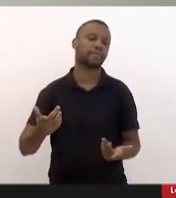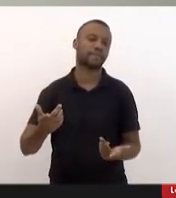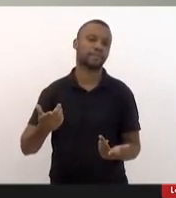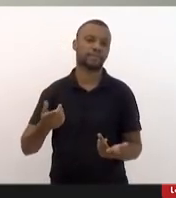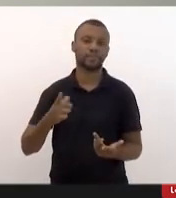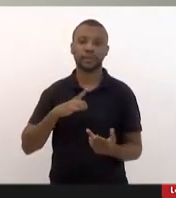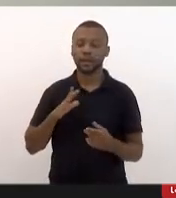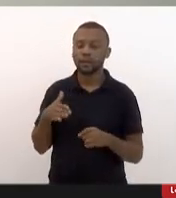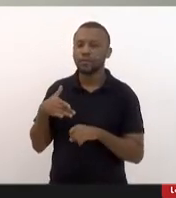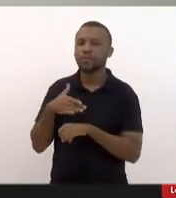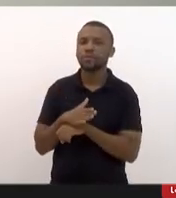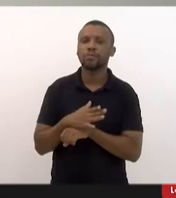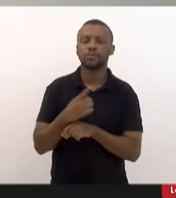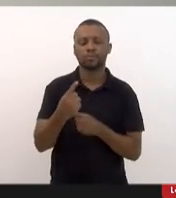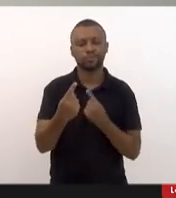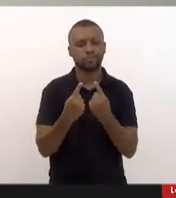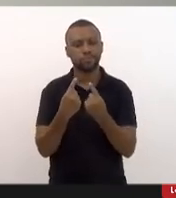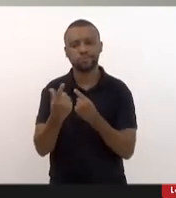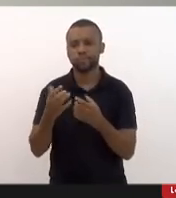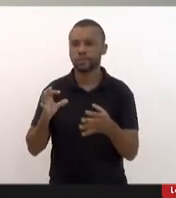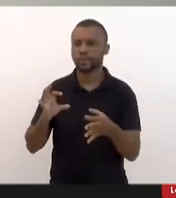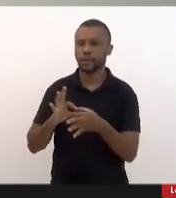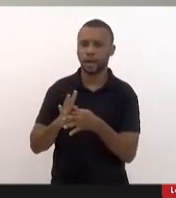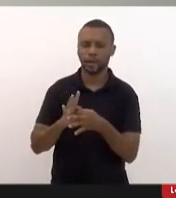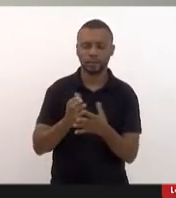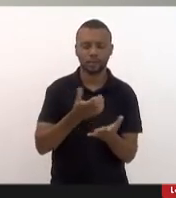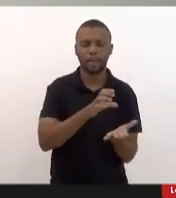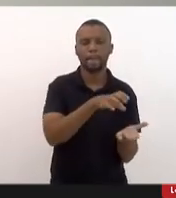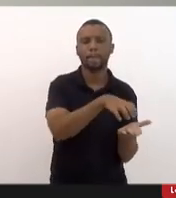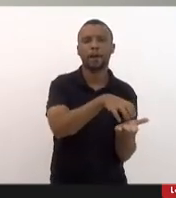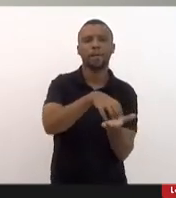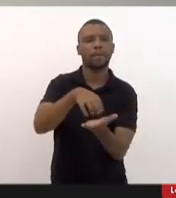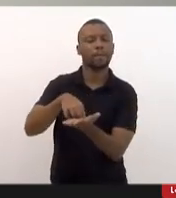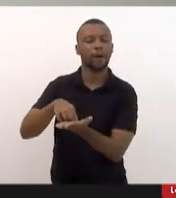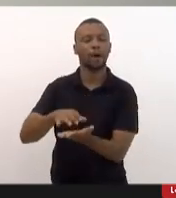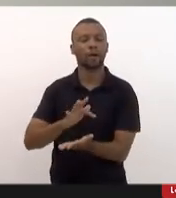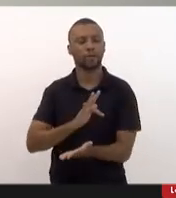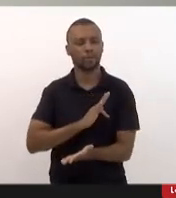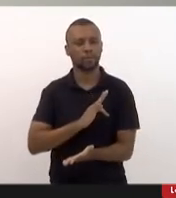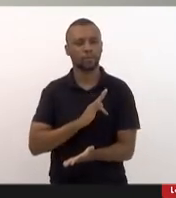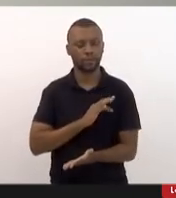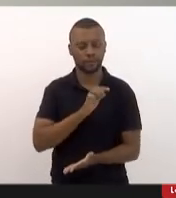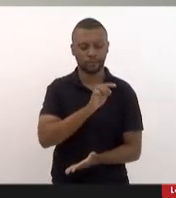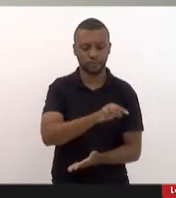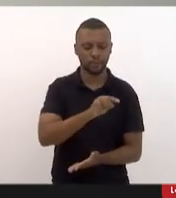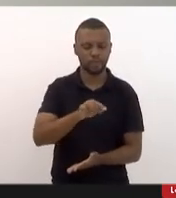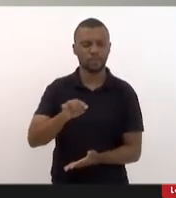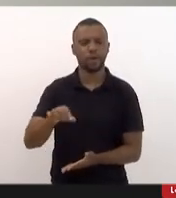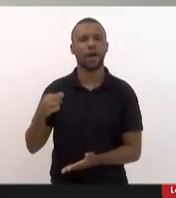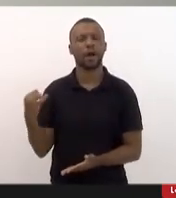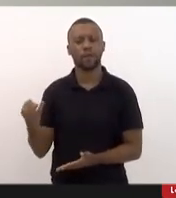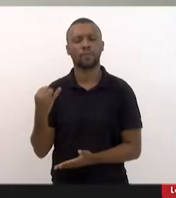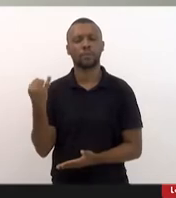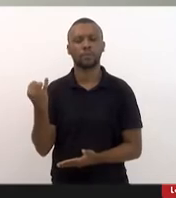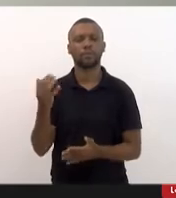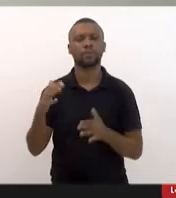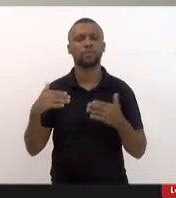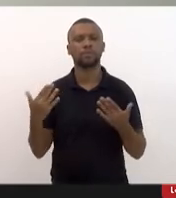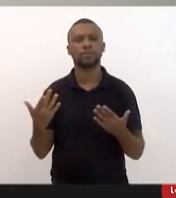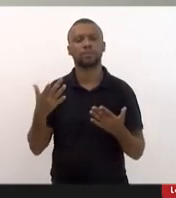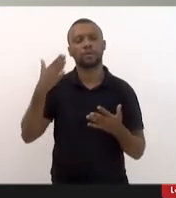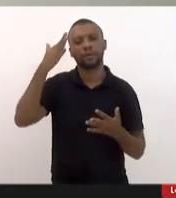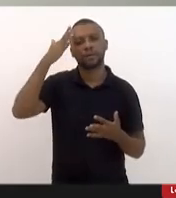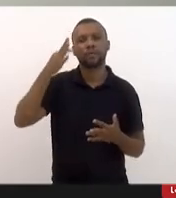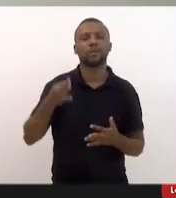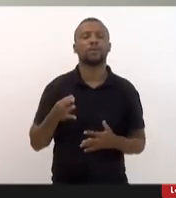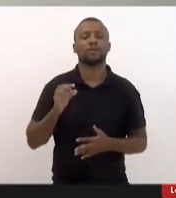nos seus entroncamentos pela Polícia Militar e por demais órgãos competentes, ela é fundamental. Então, entendo que é uma iniciativa